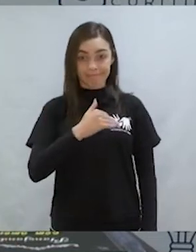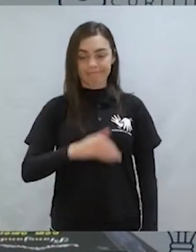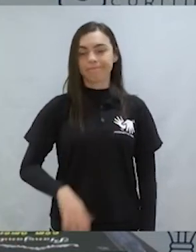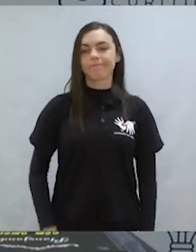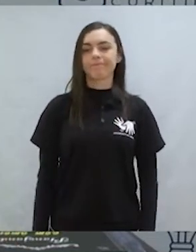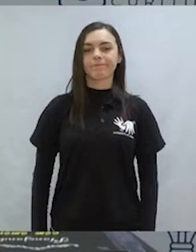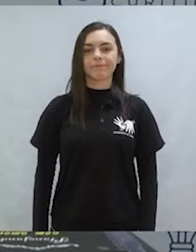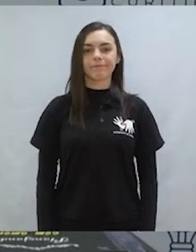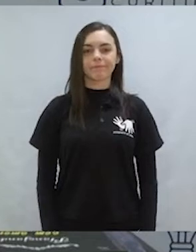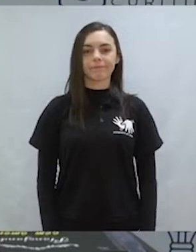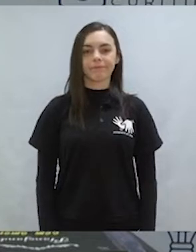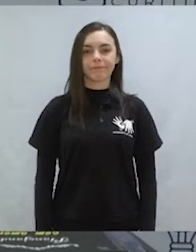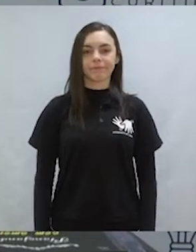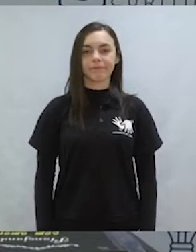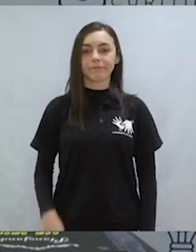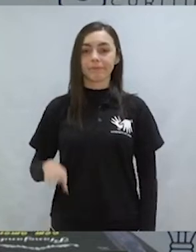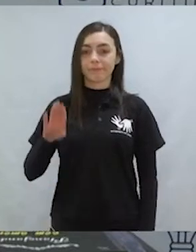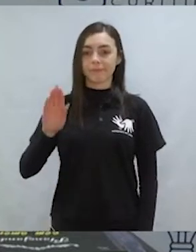Vamos lá?